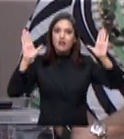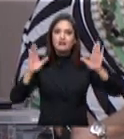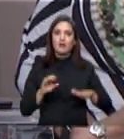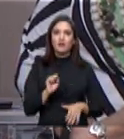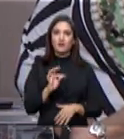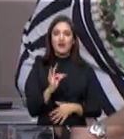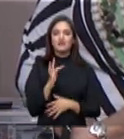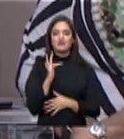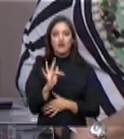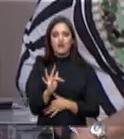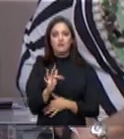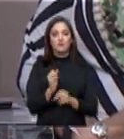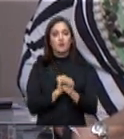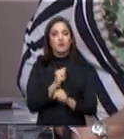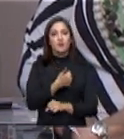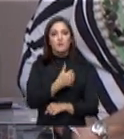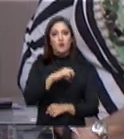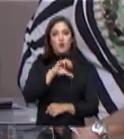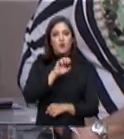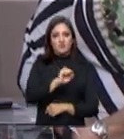em